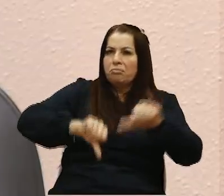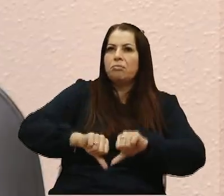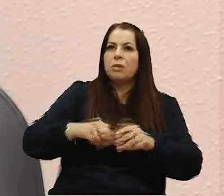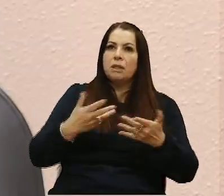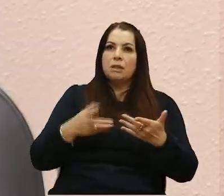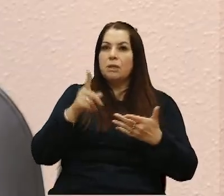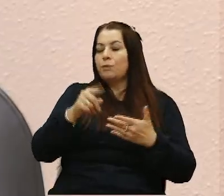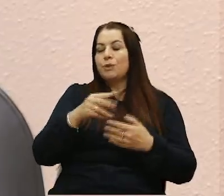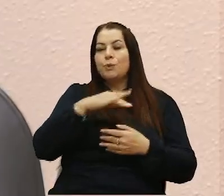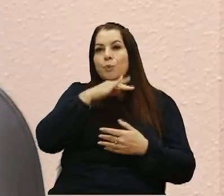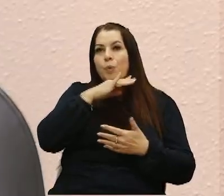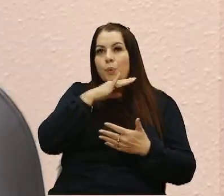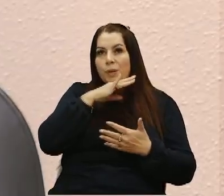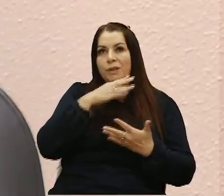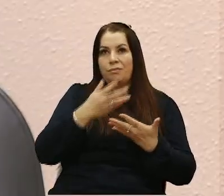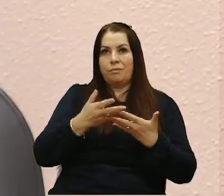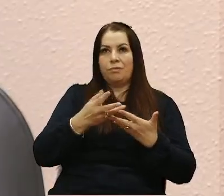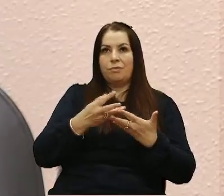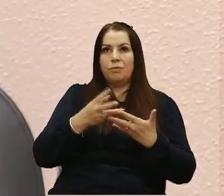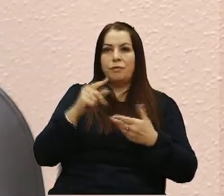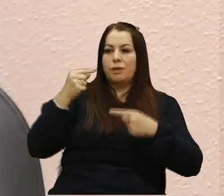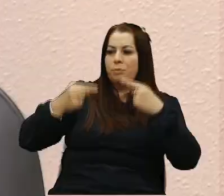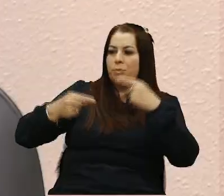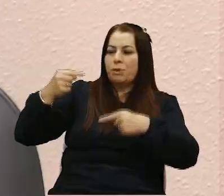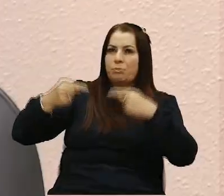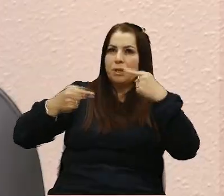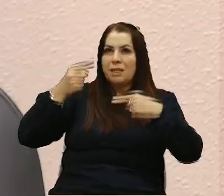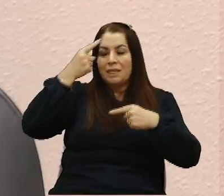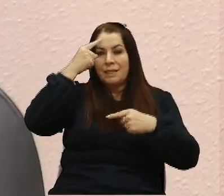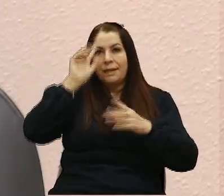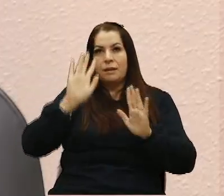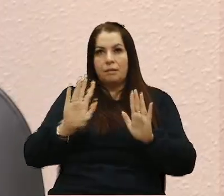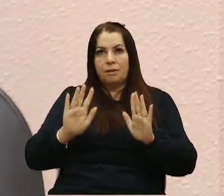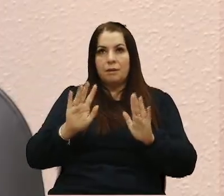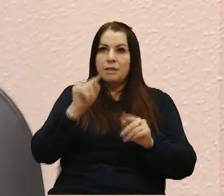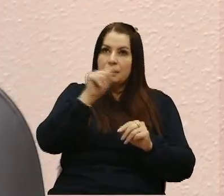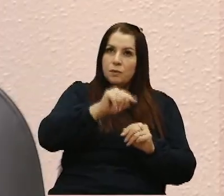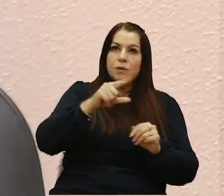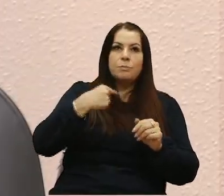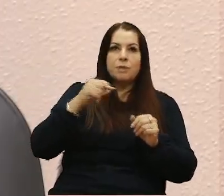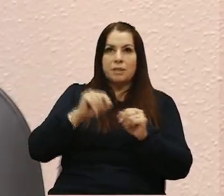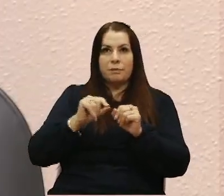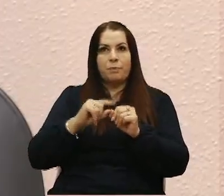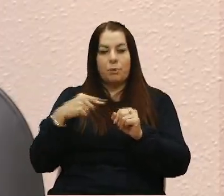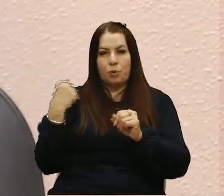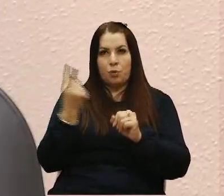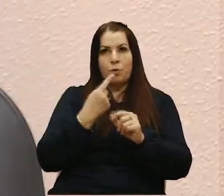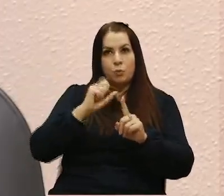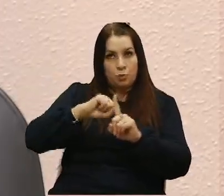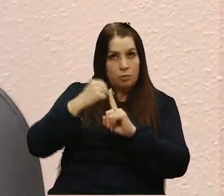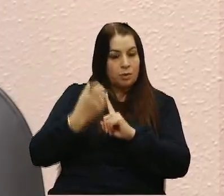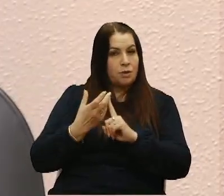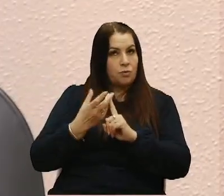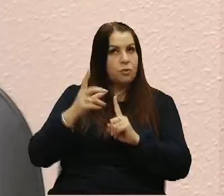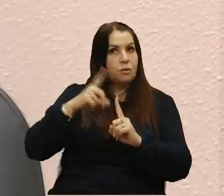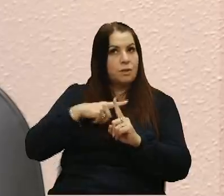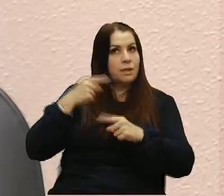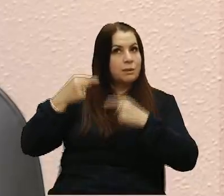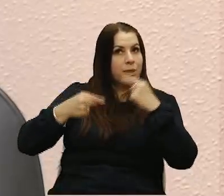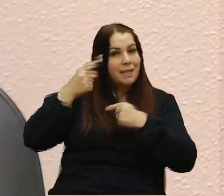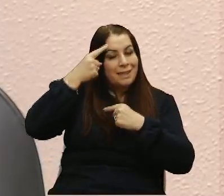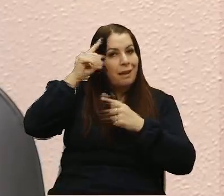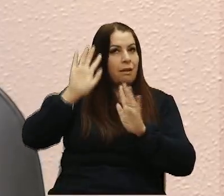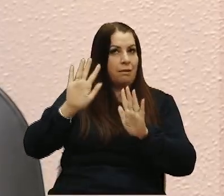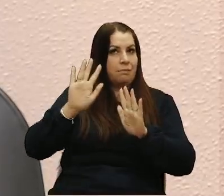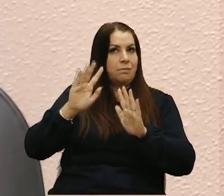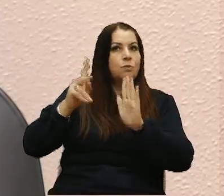Eu acho que isso é muito ruim. Quando a gente fica no debate de ideias, é isso que nós precisamos para a nossa sociedade. Nós temos que debater as nossas